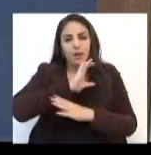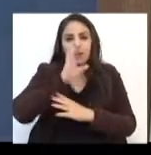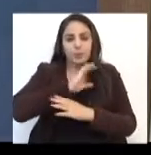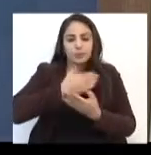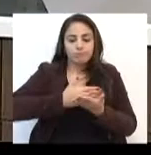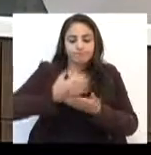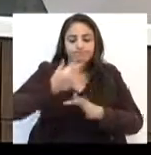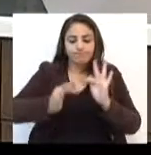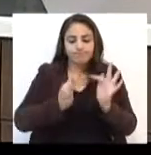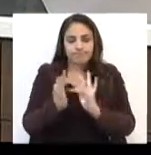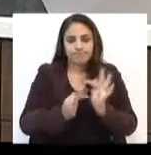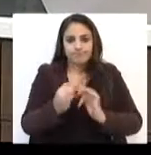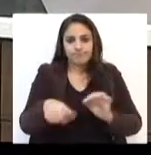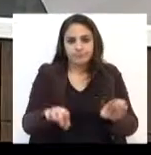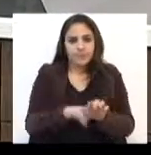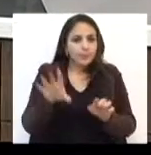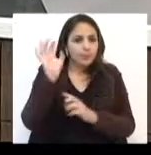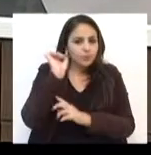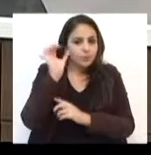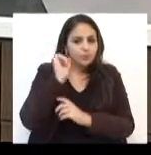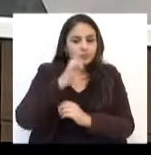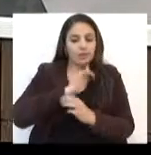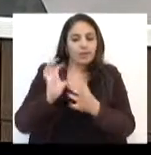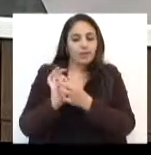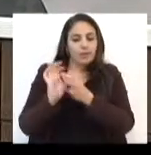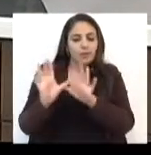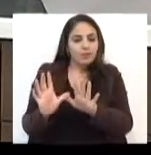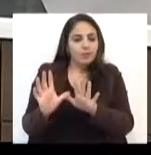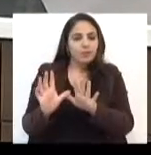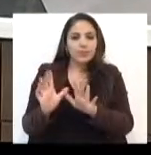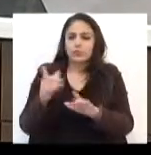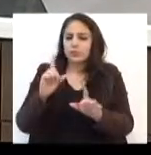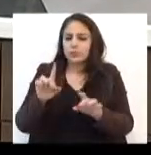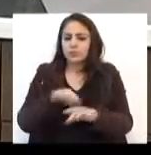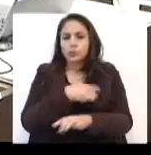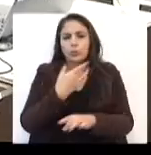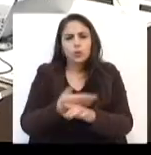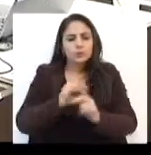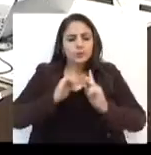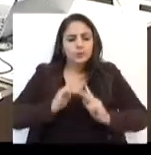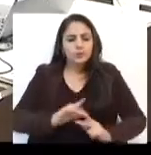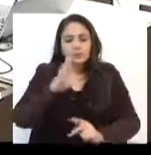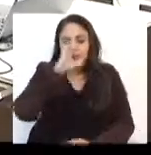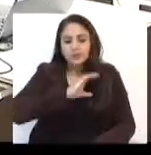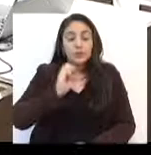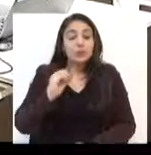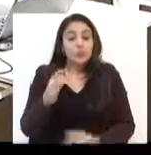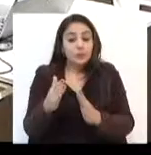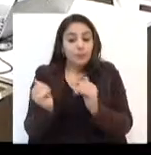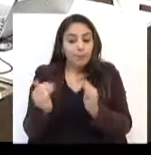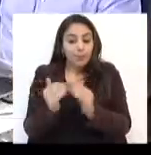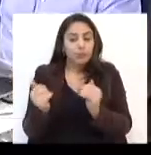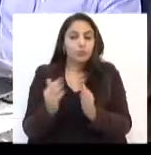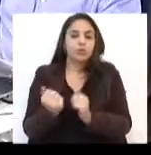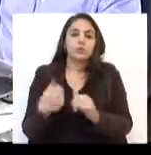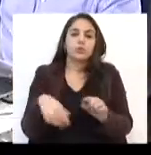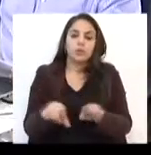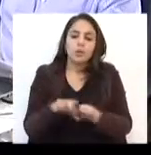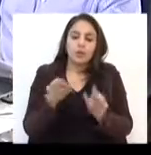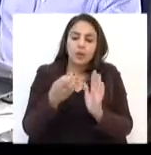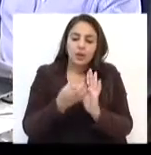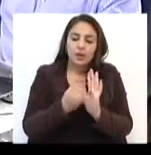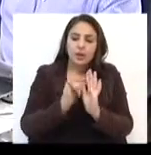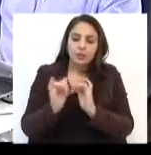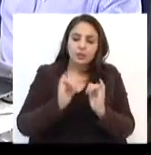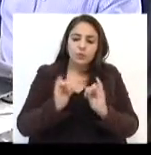em funcionamento. O ouvidor vai estar disponível a todos os cidadãos e, caso seja solicitado, as